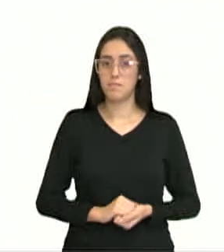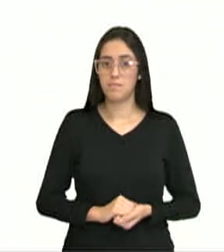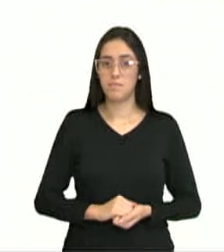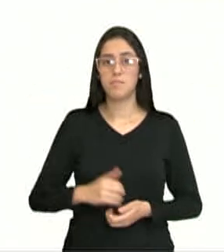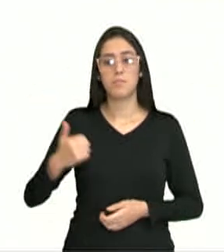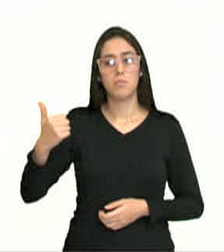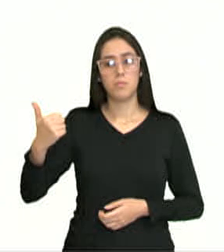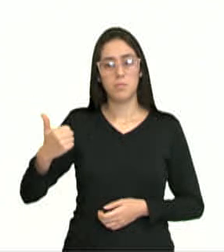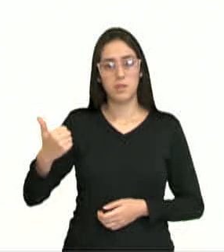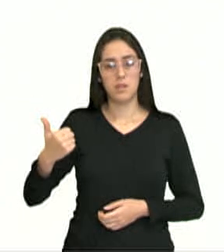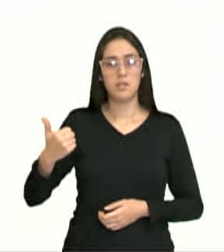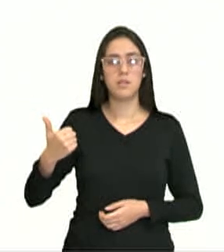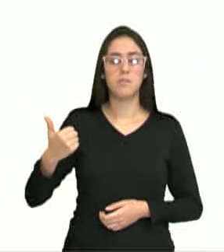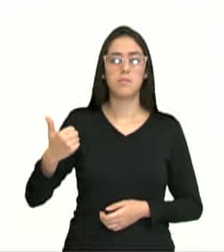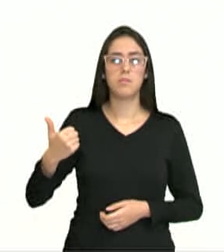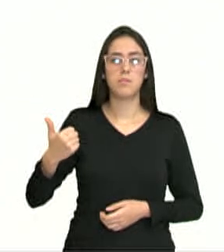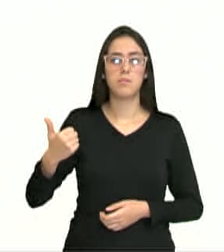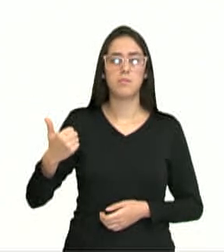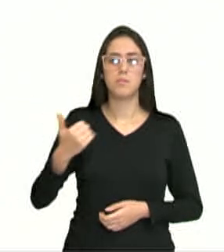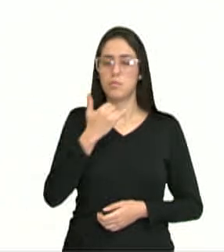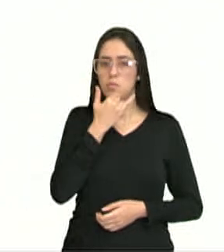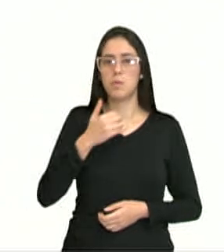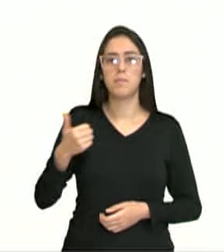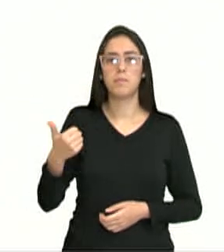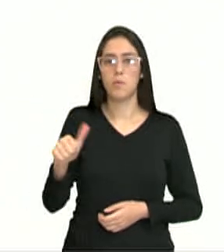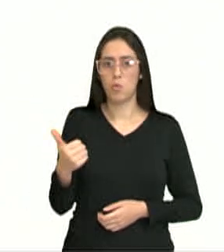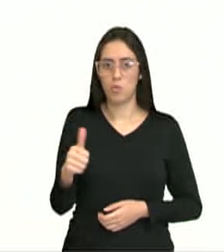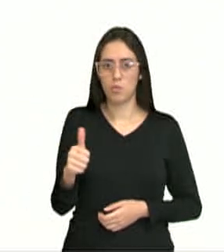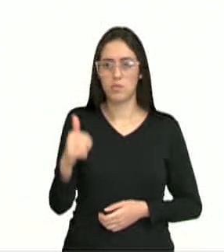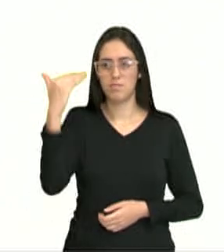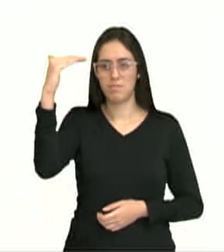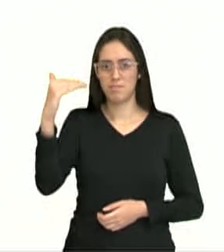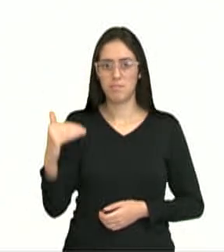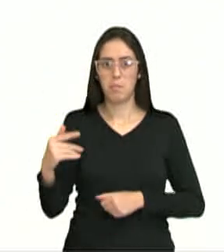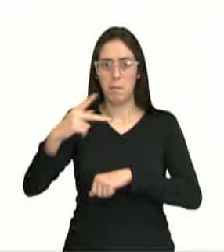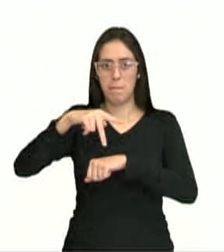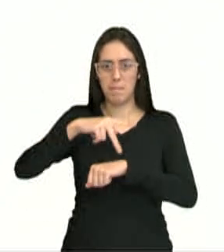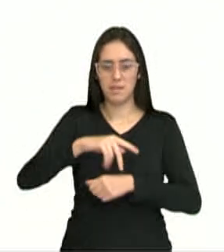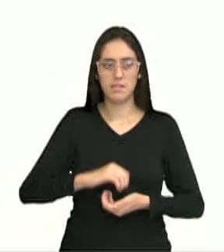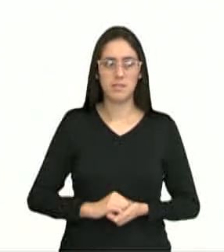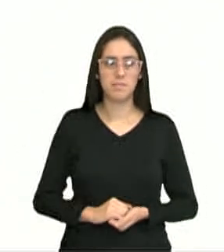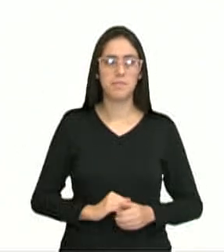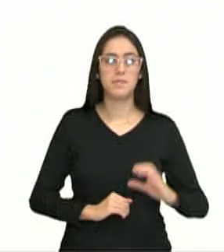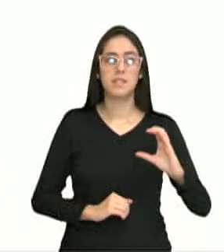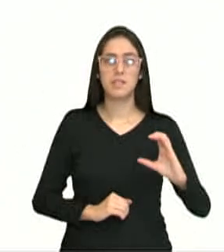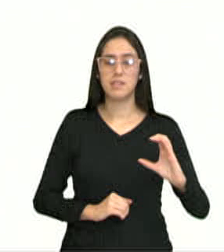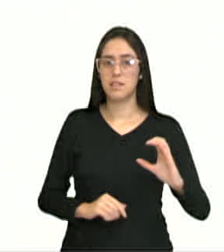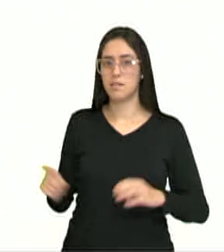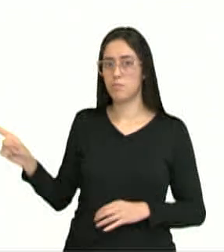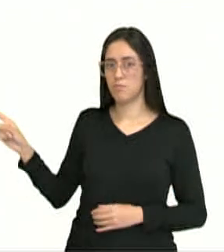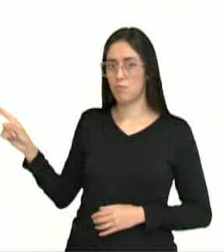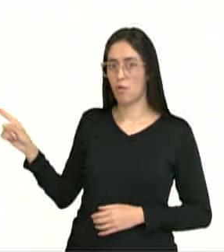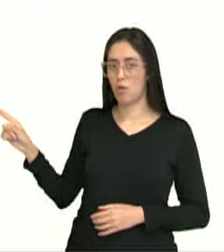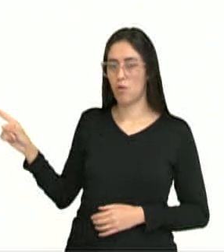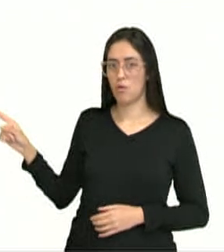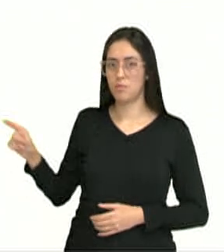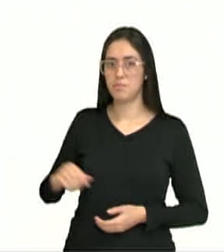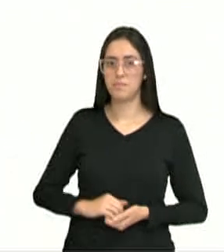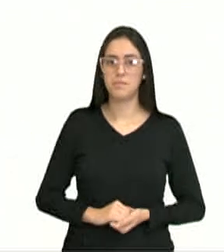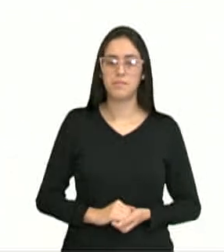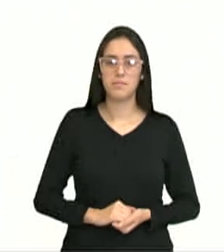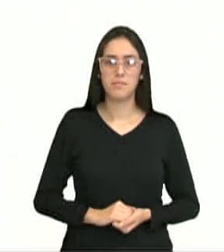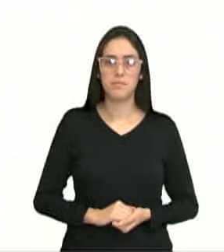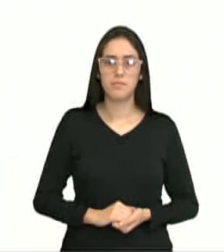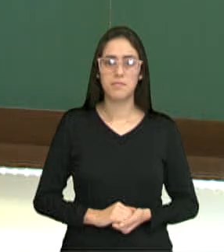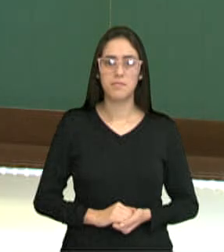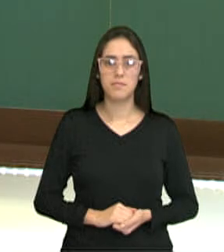11º país em la clasificación. Argentina es el, ó,